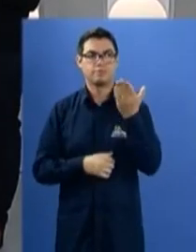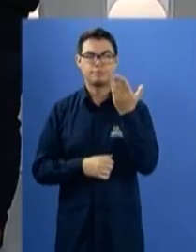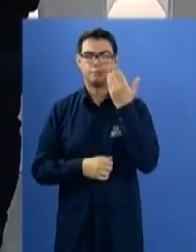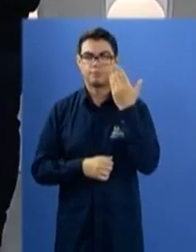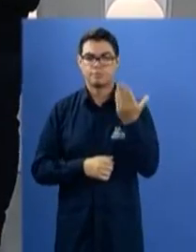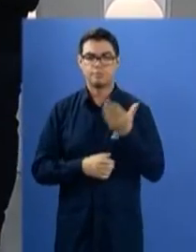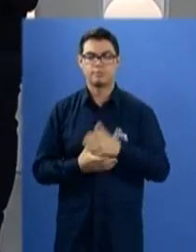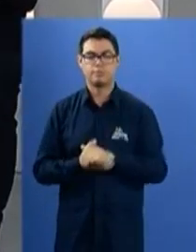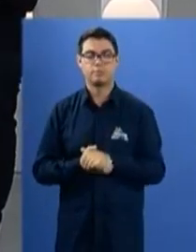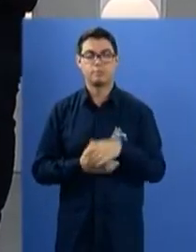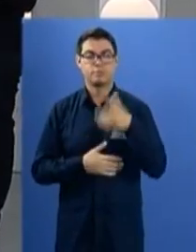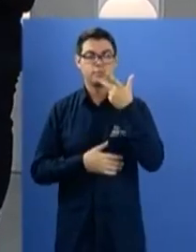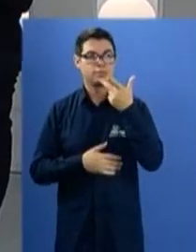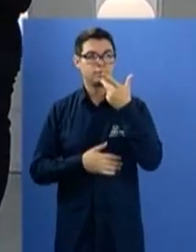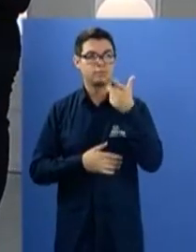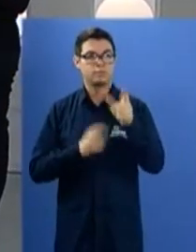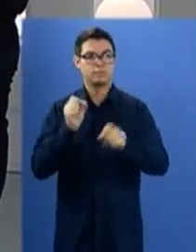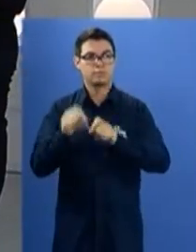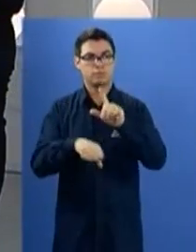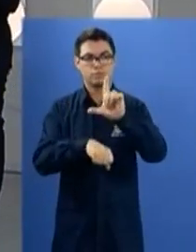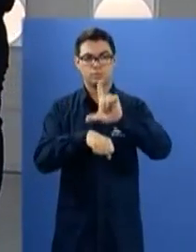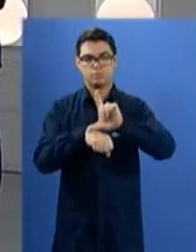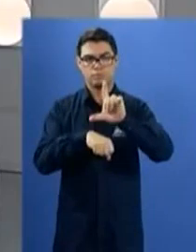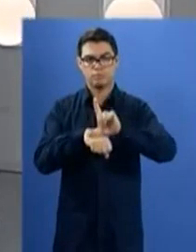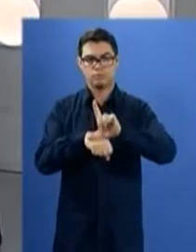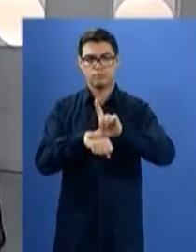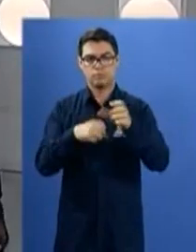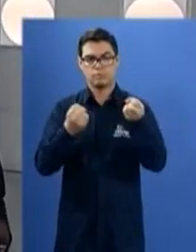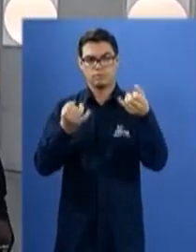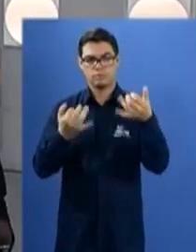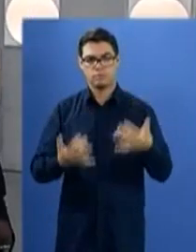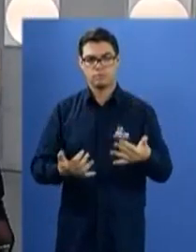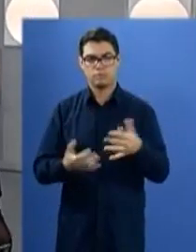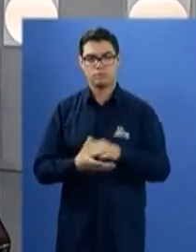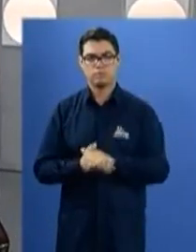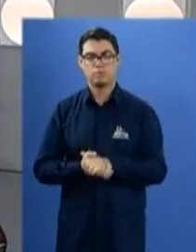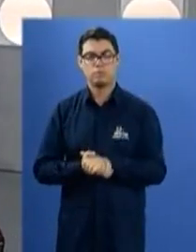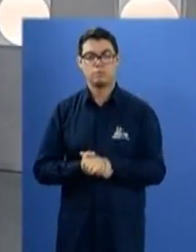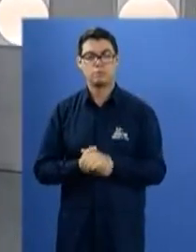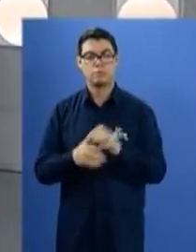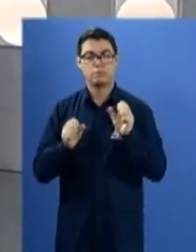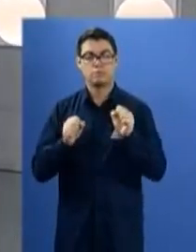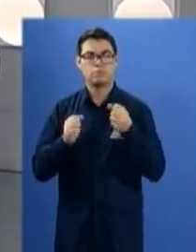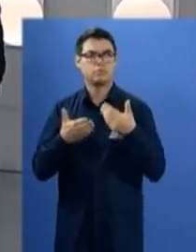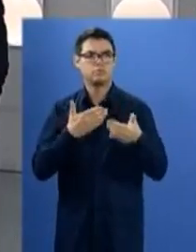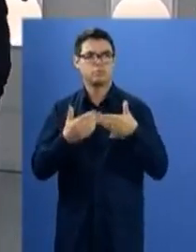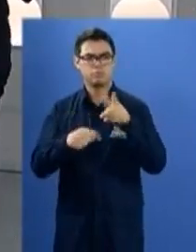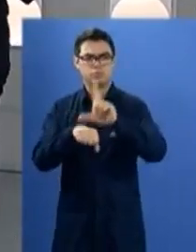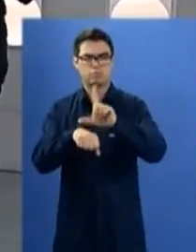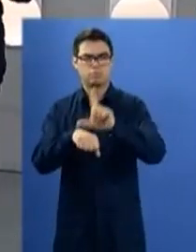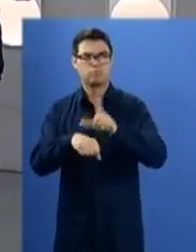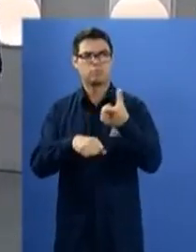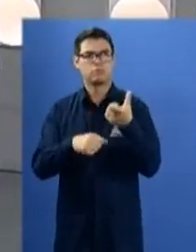Quando nós falamos em operações e citamos, por exemplo, uma loja, pode ser uma loja qualquer, uma loja